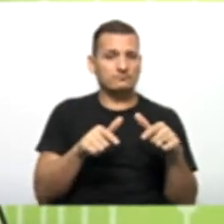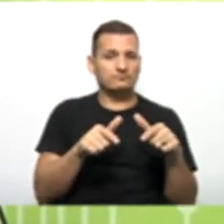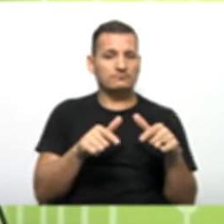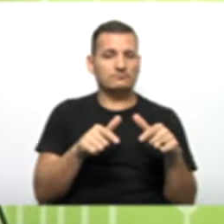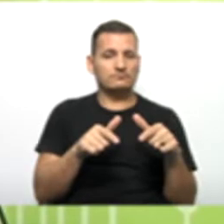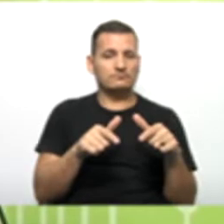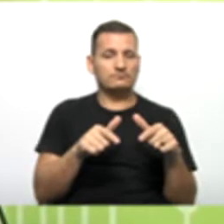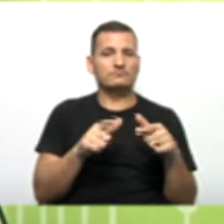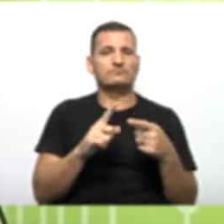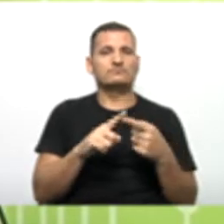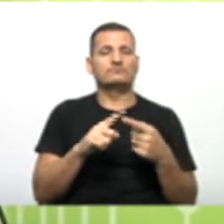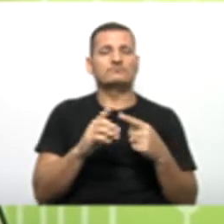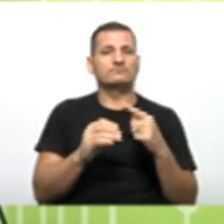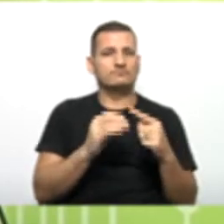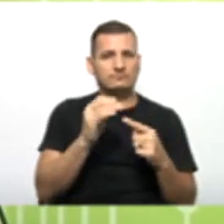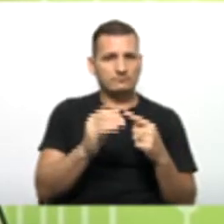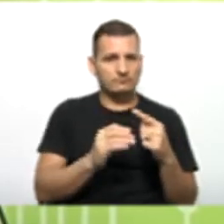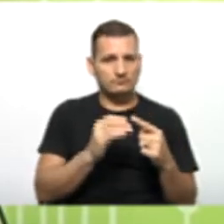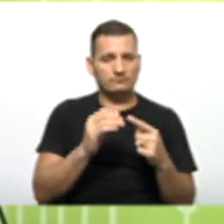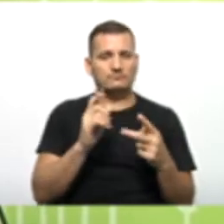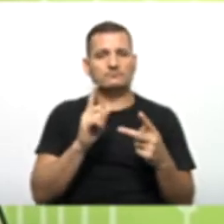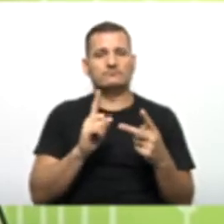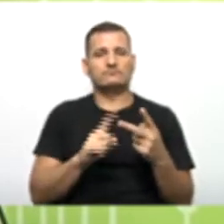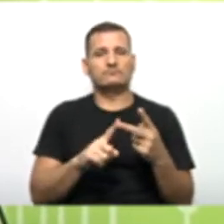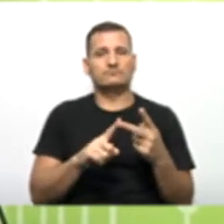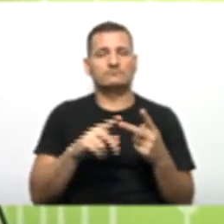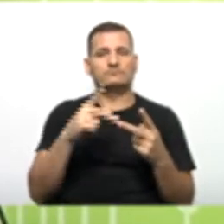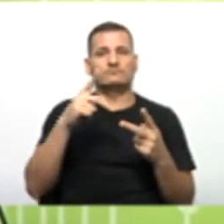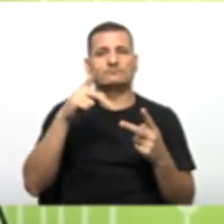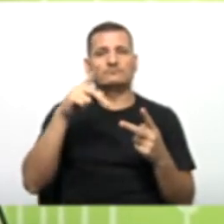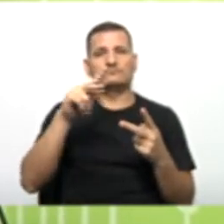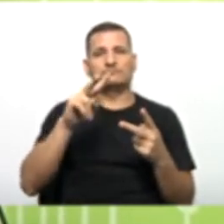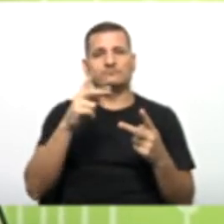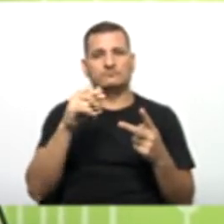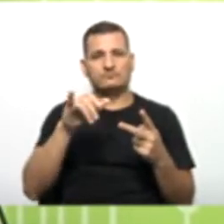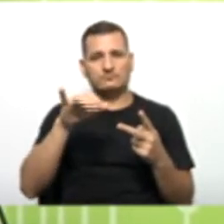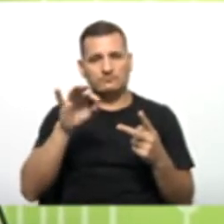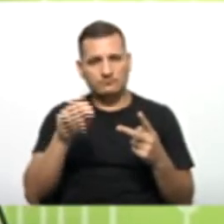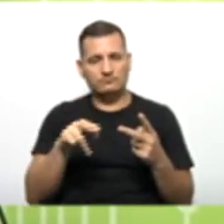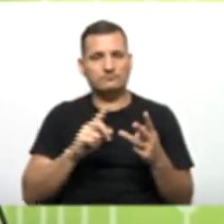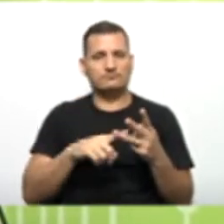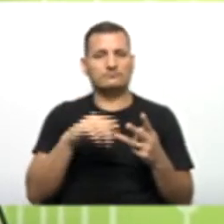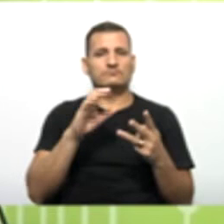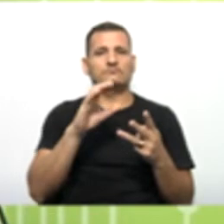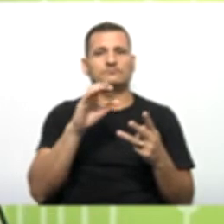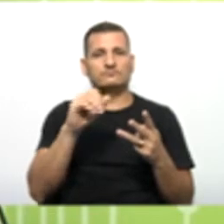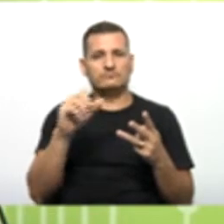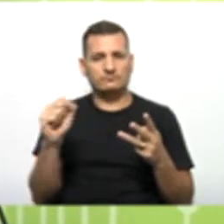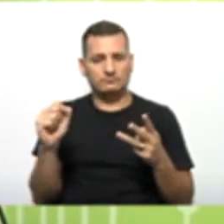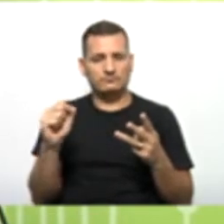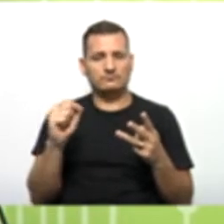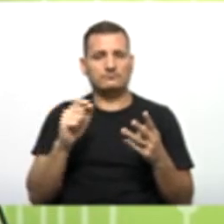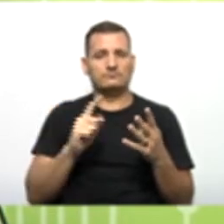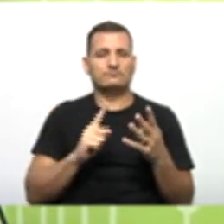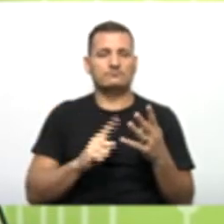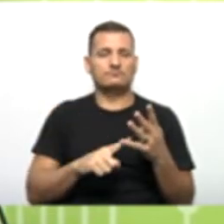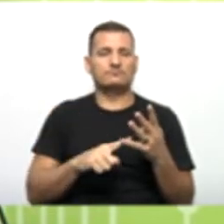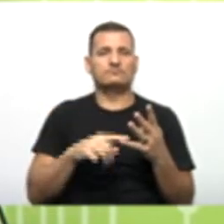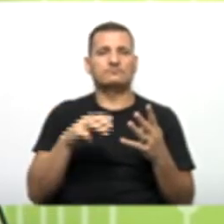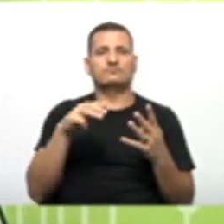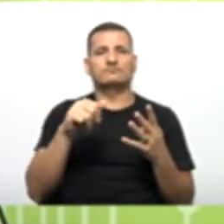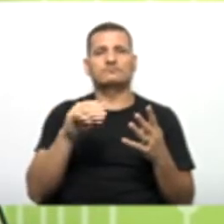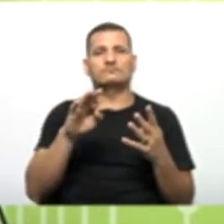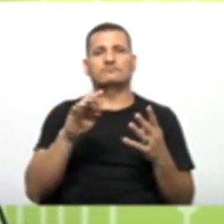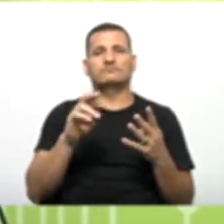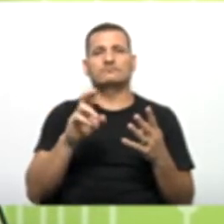tanto o nosso banco de dados quanto o pai tão quanto o css enquanto os materiais é